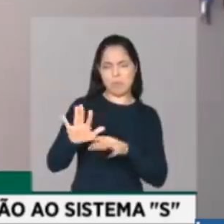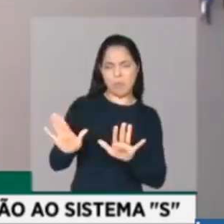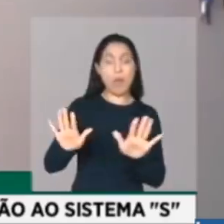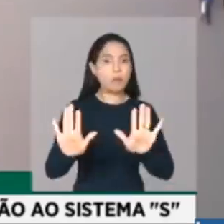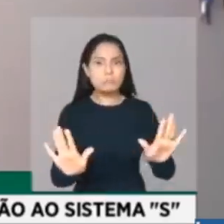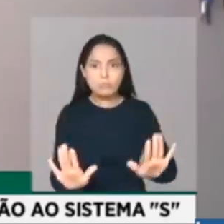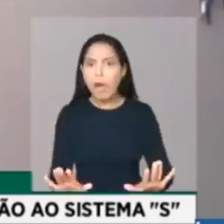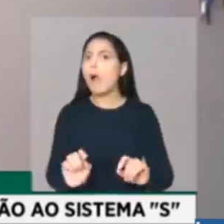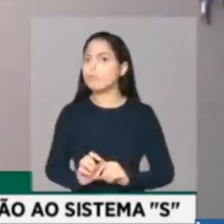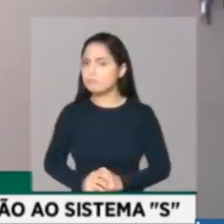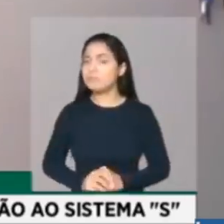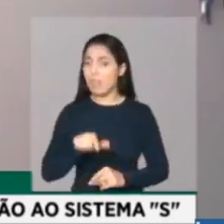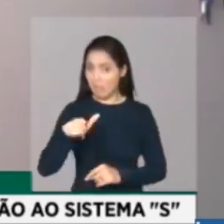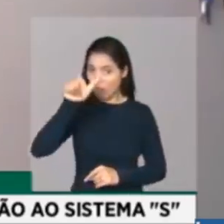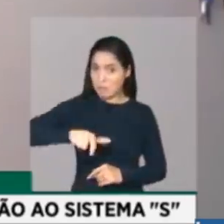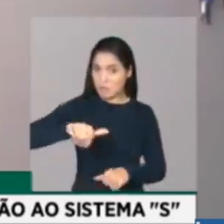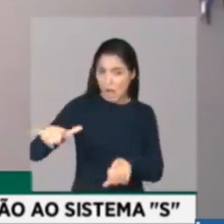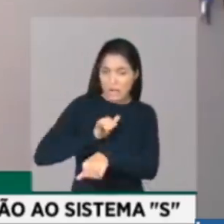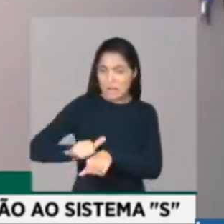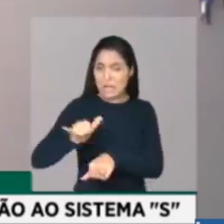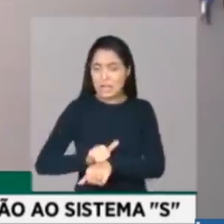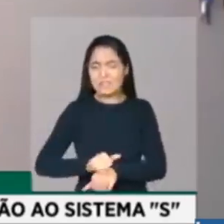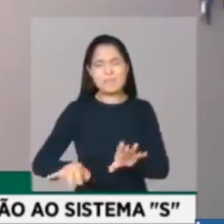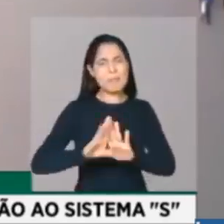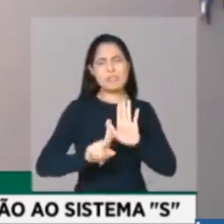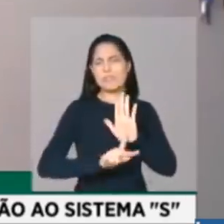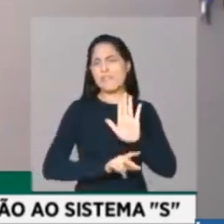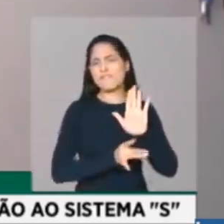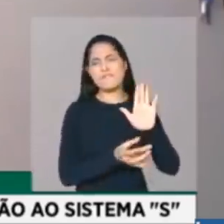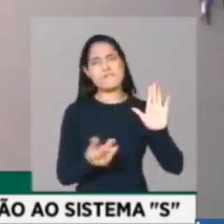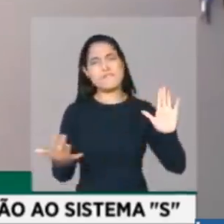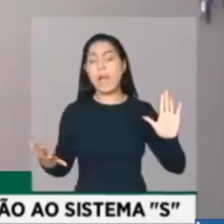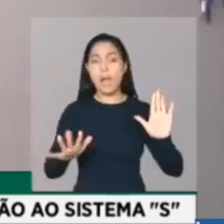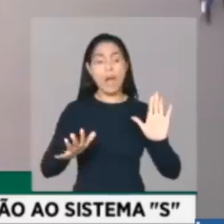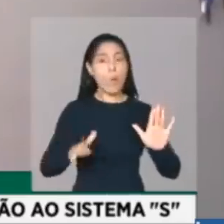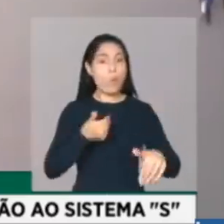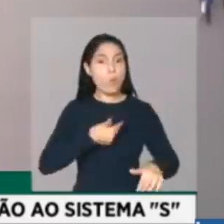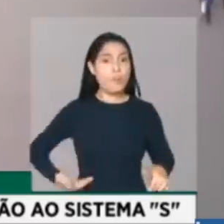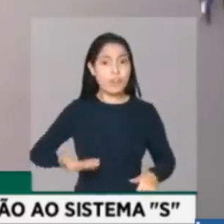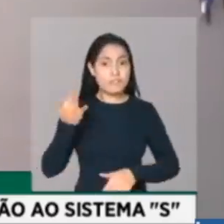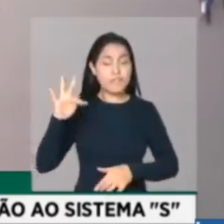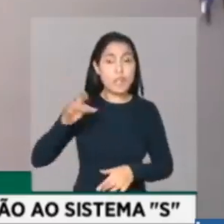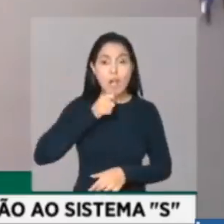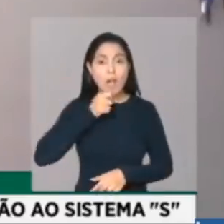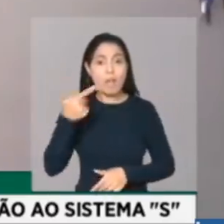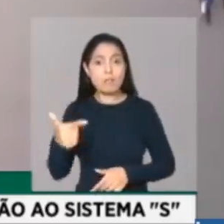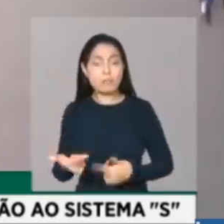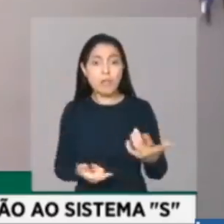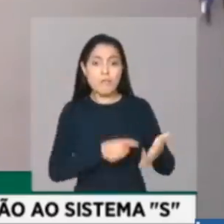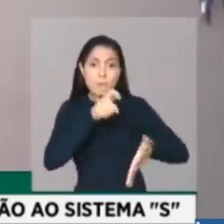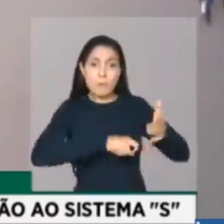e que vem conduzindo com maestria a aprovação de todas as medidas provisórias e das reformas que o governo sequer enviou ainda, como a tributária e a